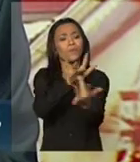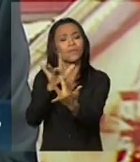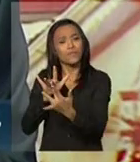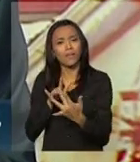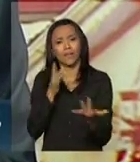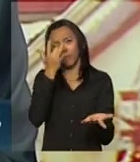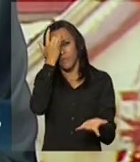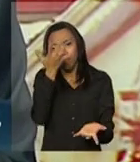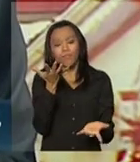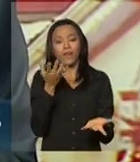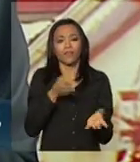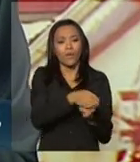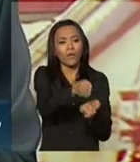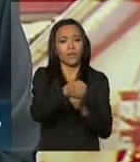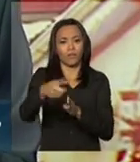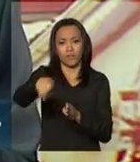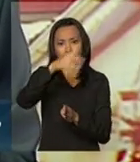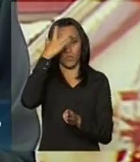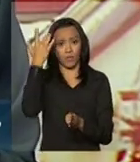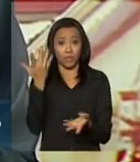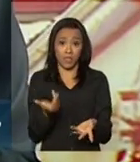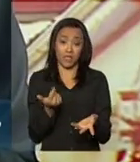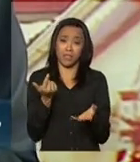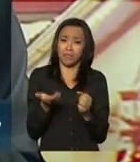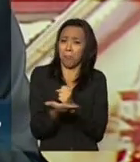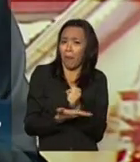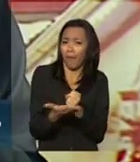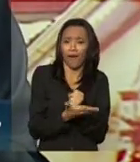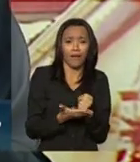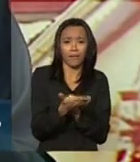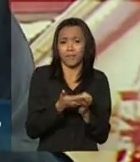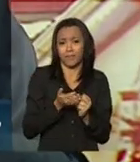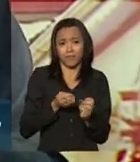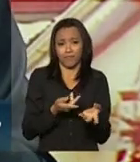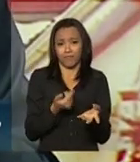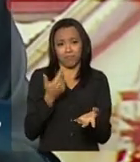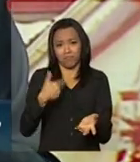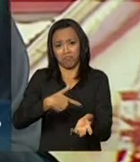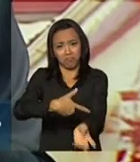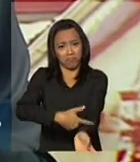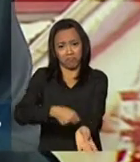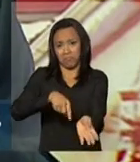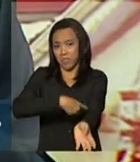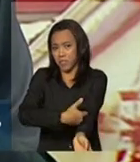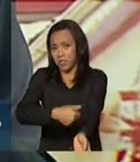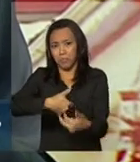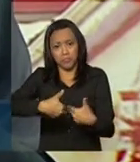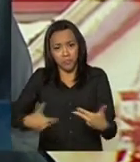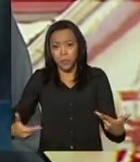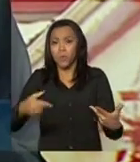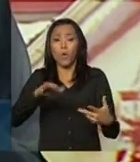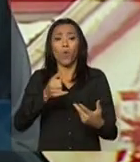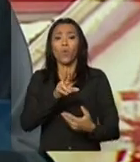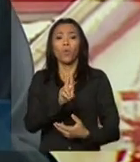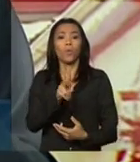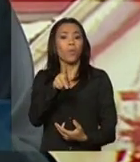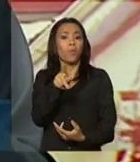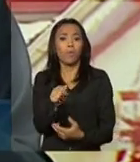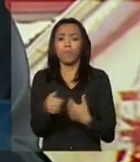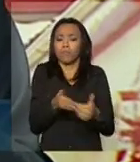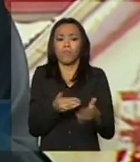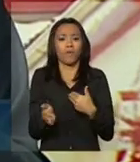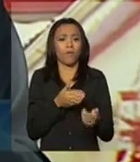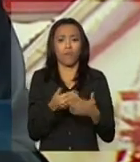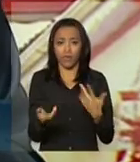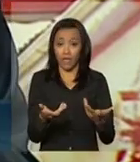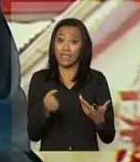têm com as pessoas, seja na atenção primária, seja numa UPA ou em qualquer condição que ele tenha, que ele possa